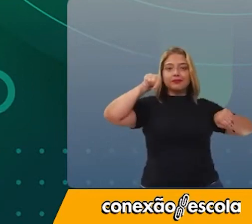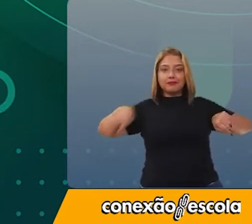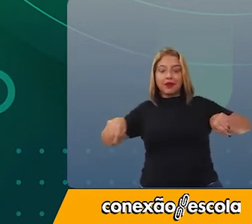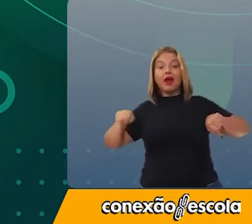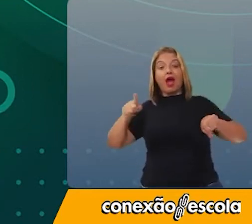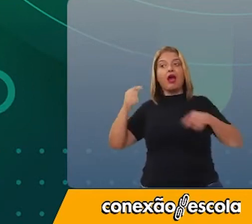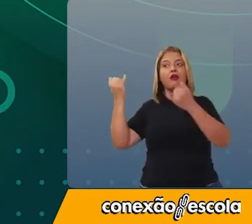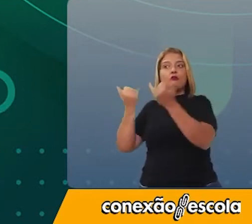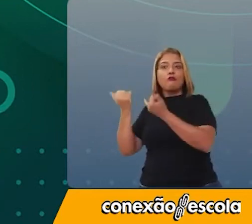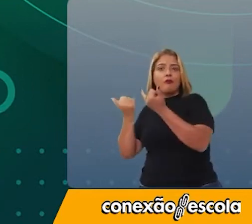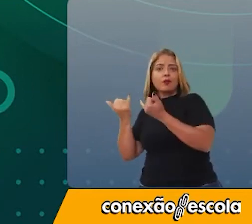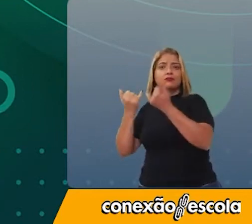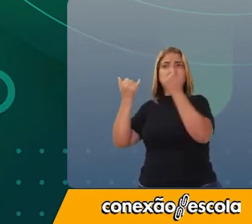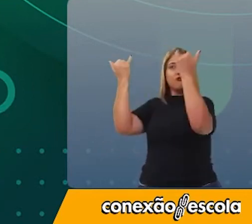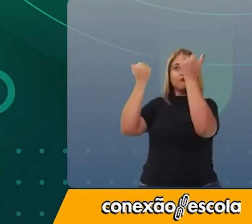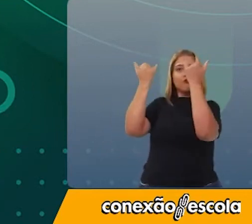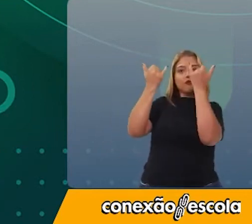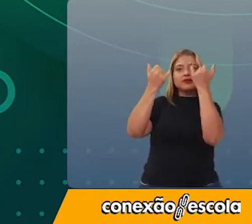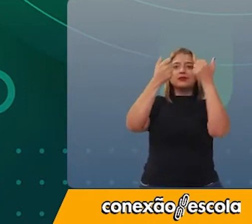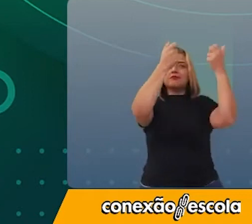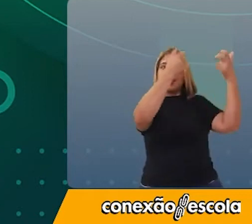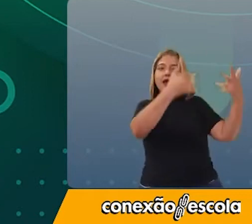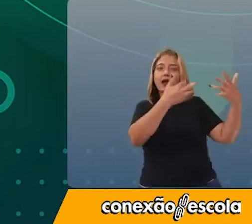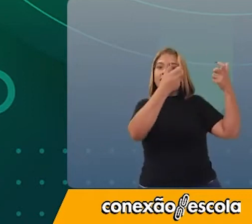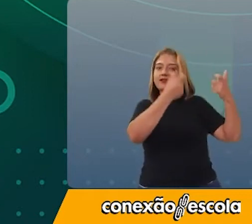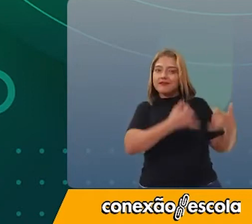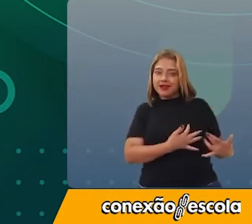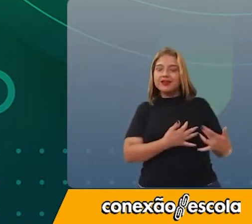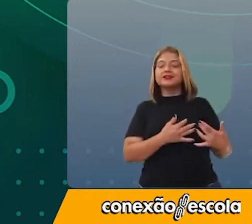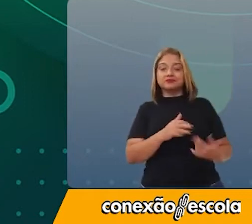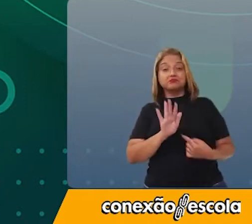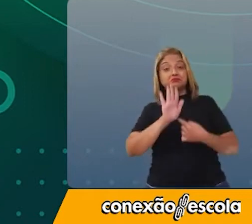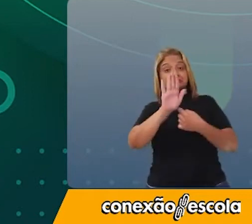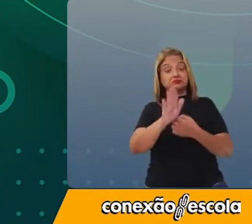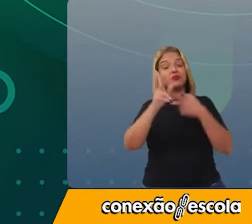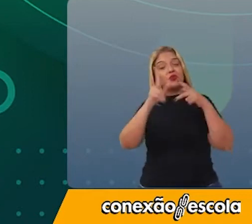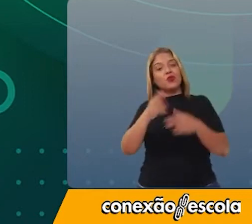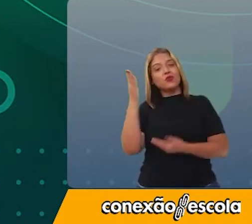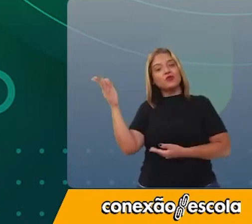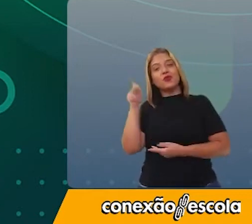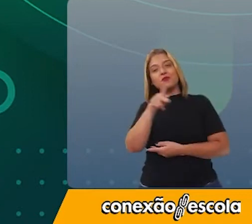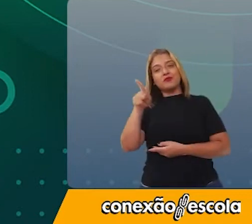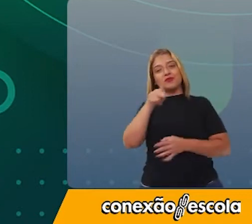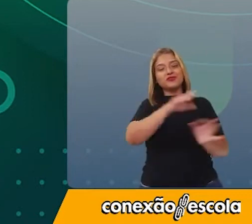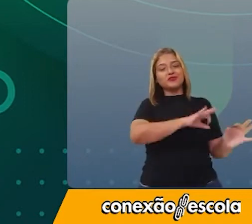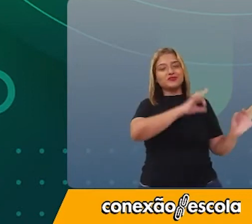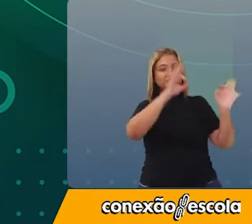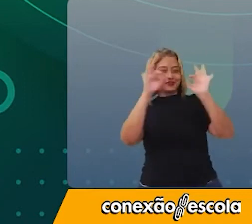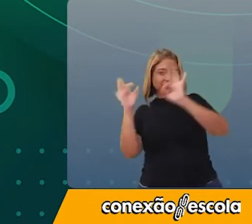as informações explicadas na videoaula da professora Mariana.